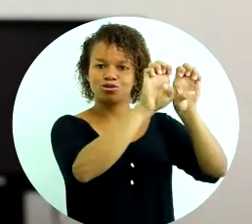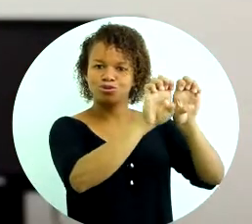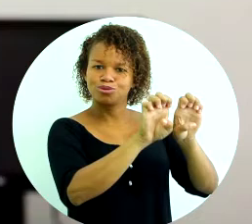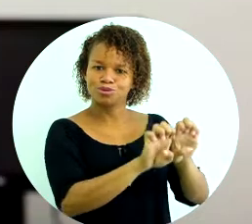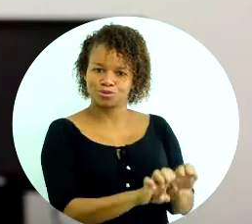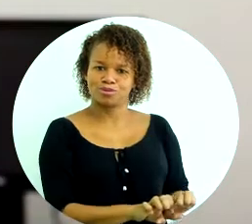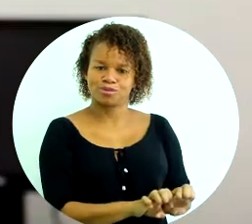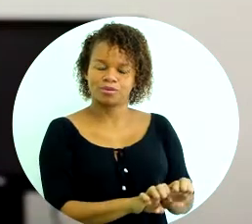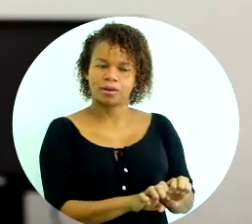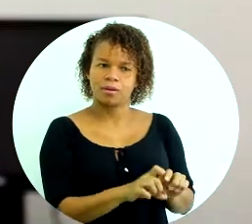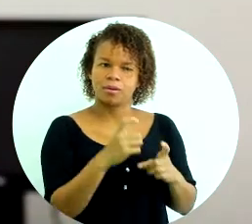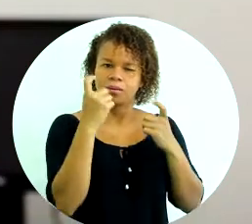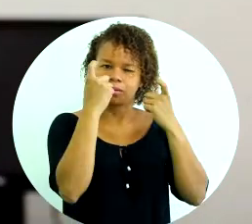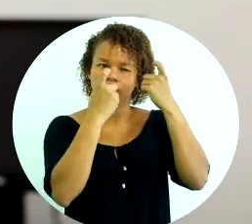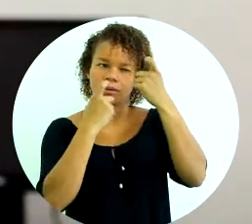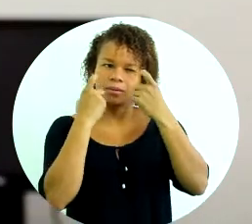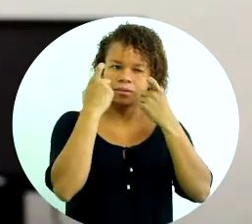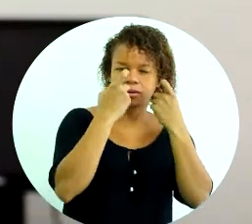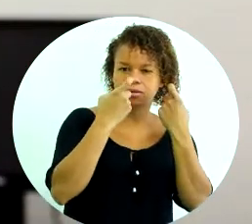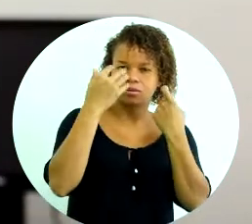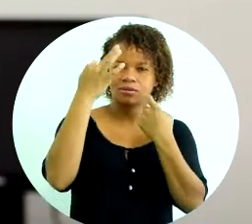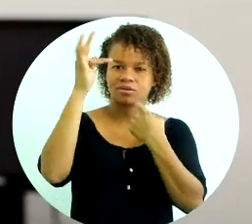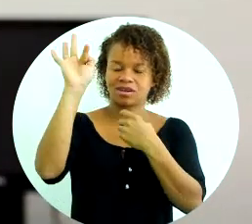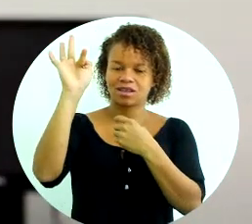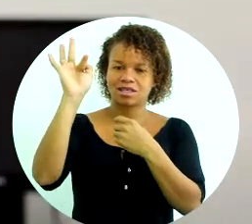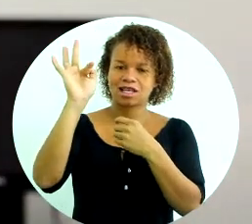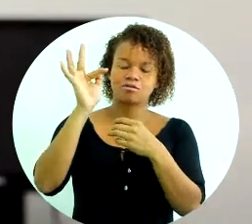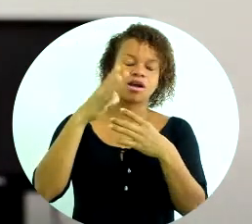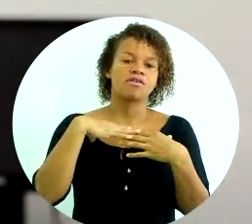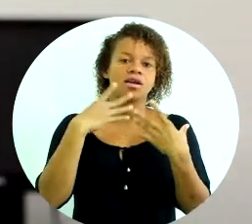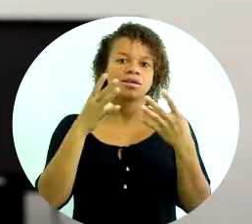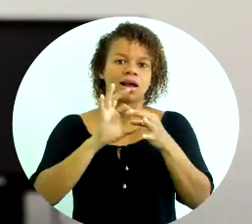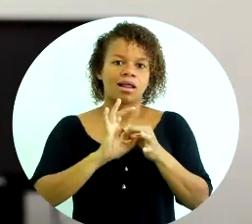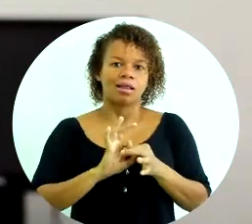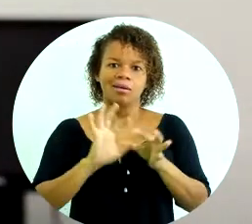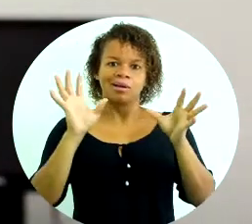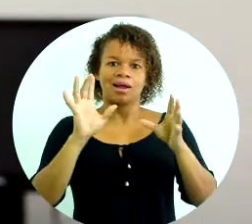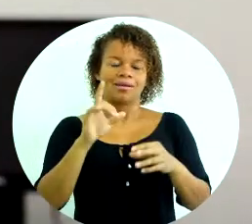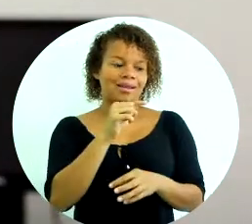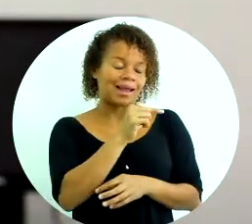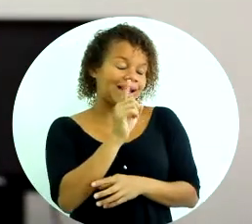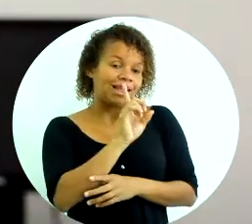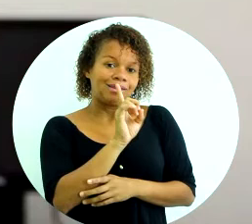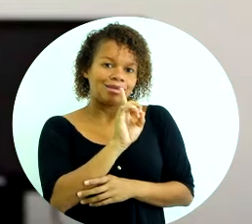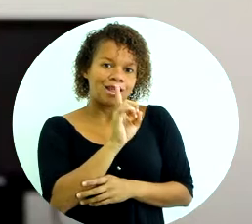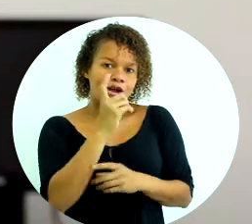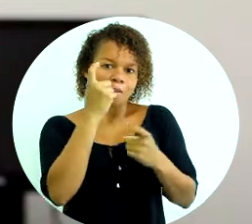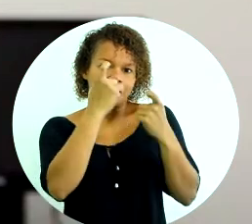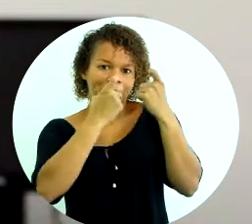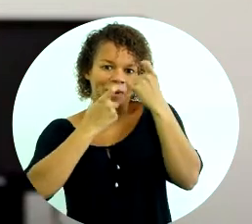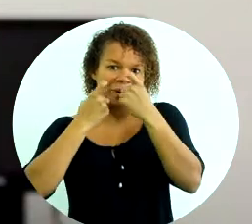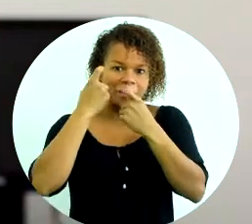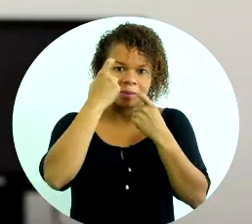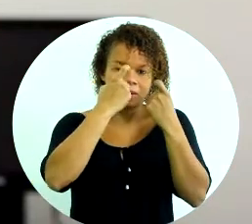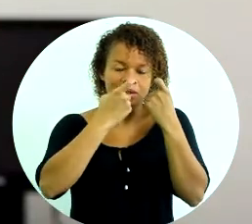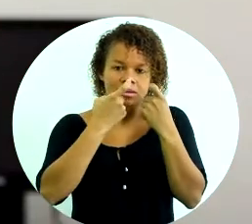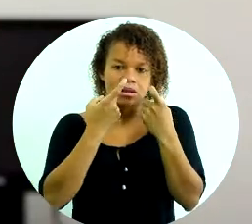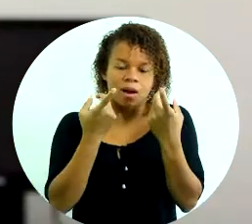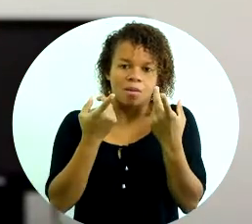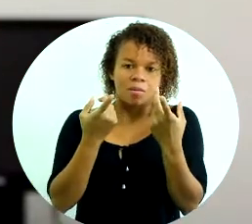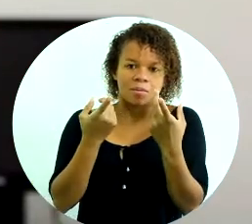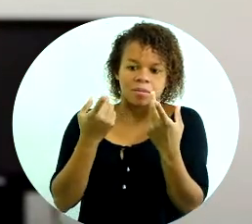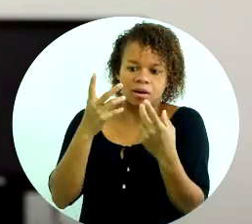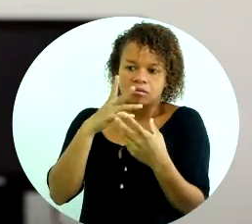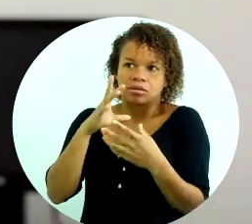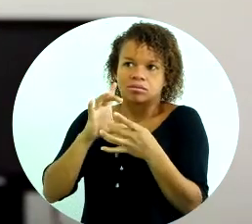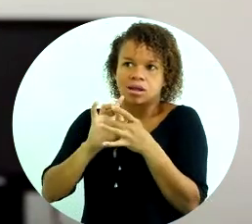social. A grande preocupação do Emile Durkheim é com essa harmonia. Ele não a preocupação do